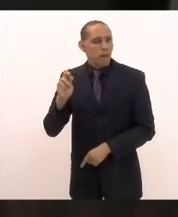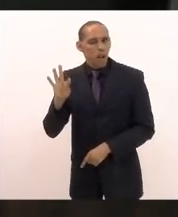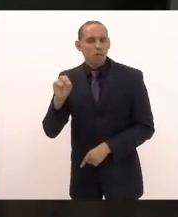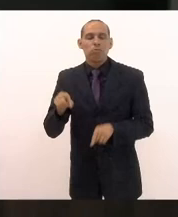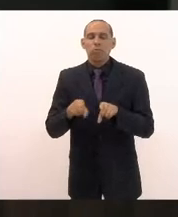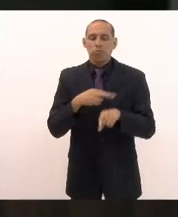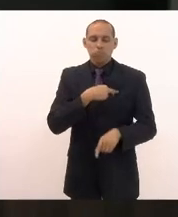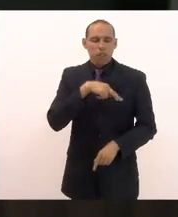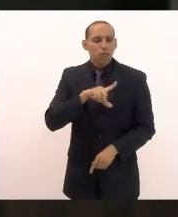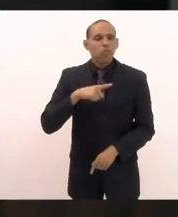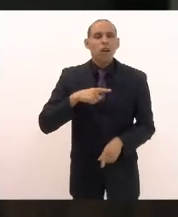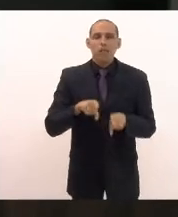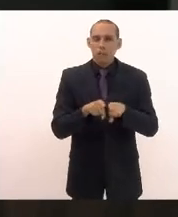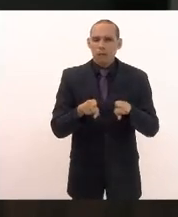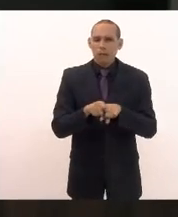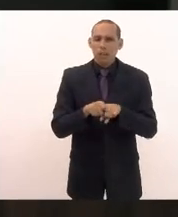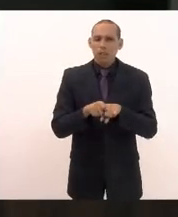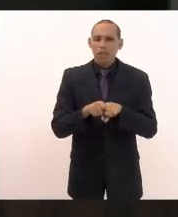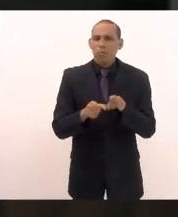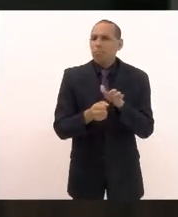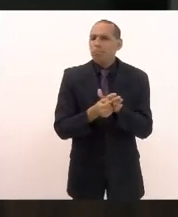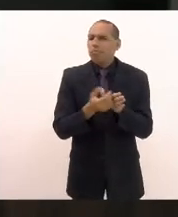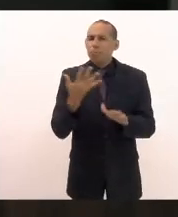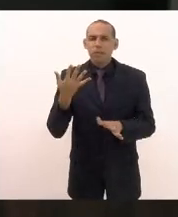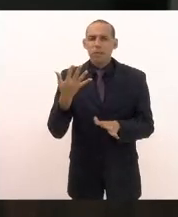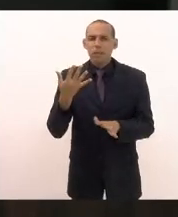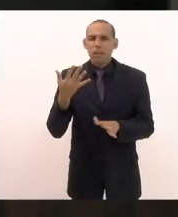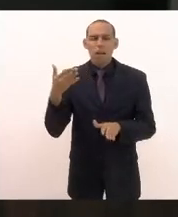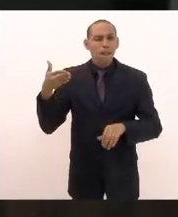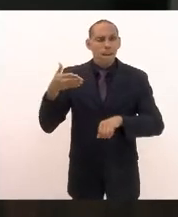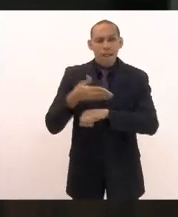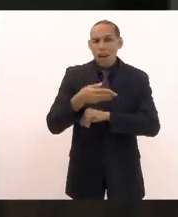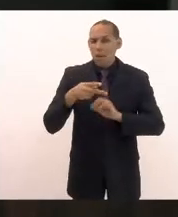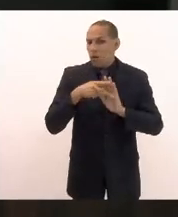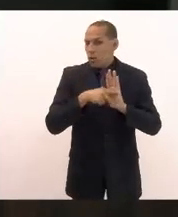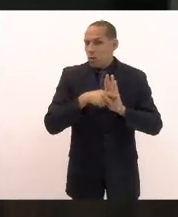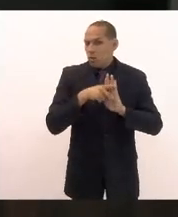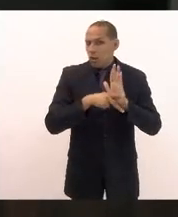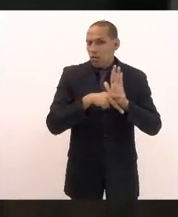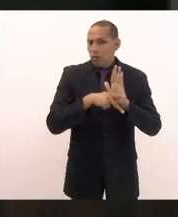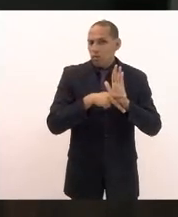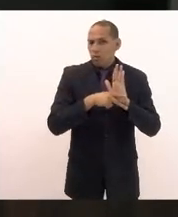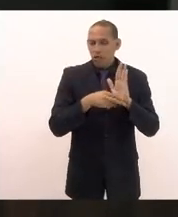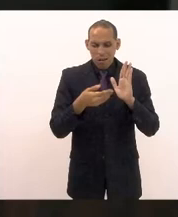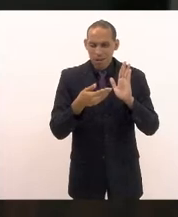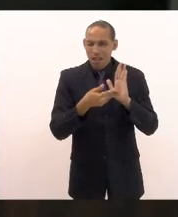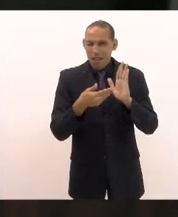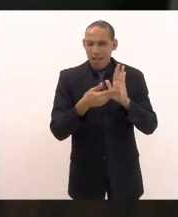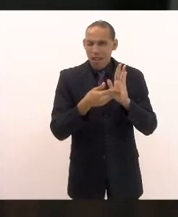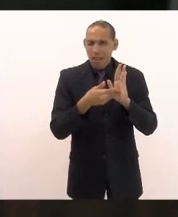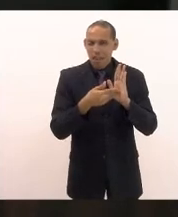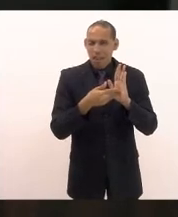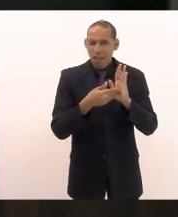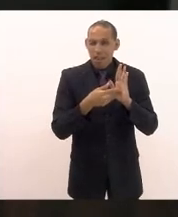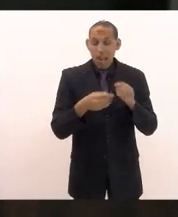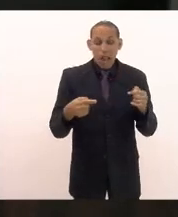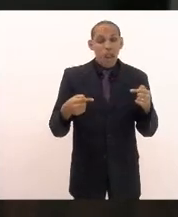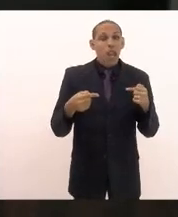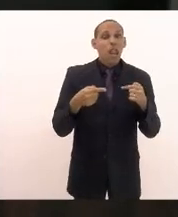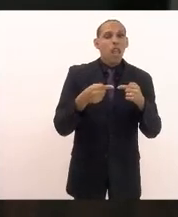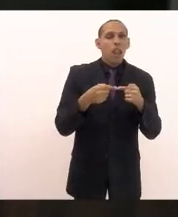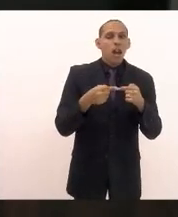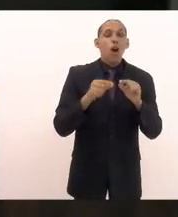religioso, todas as vezes que se entra projetos nessa casa afetos